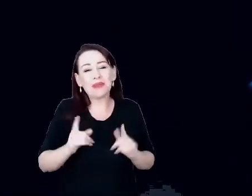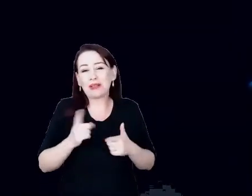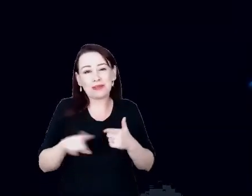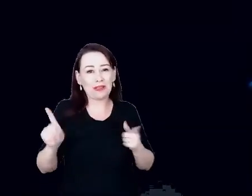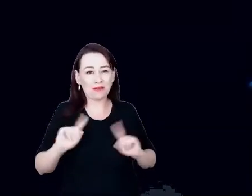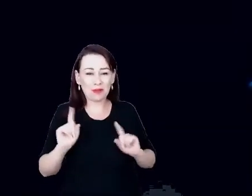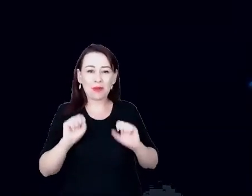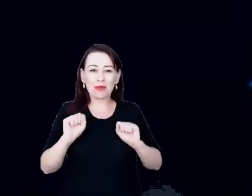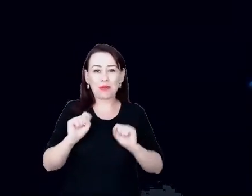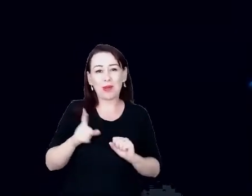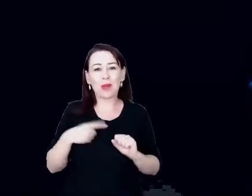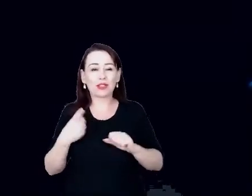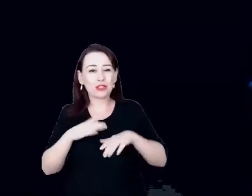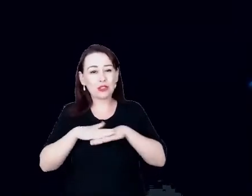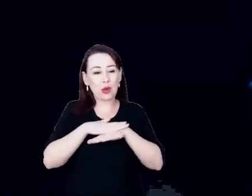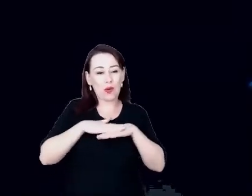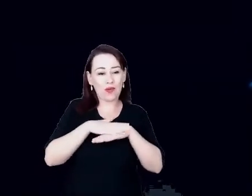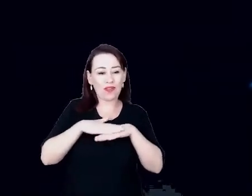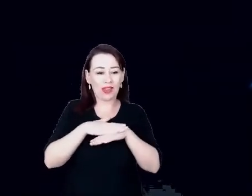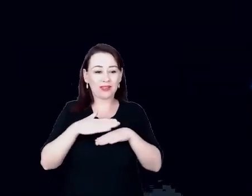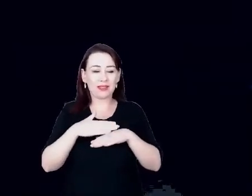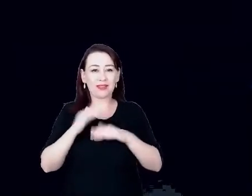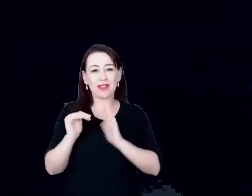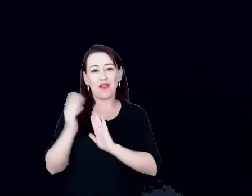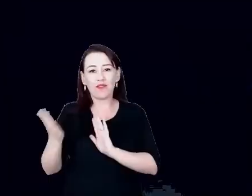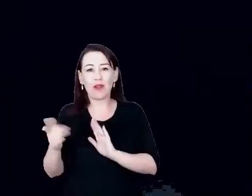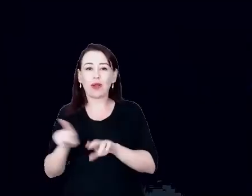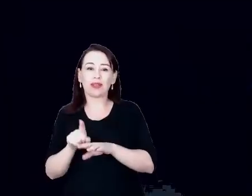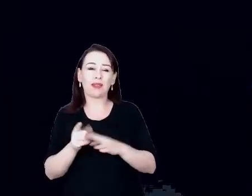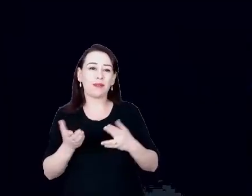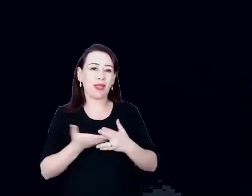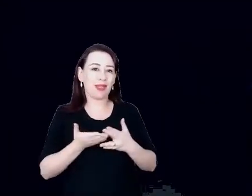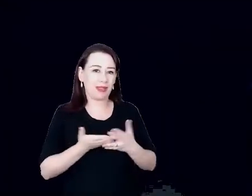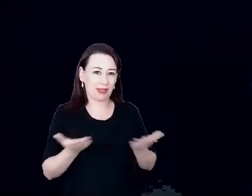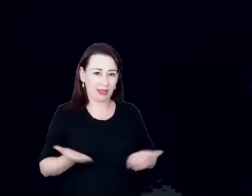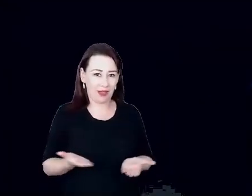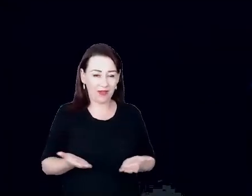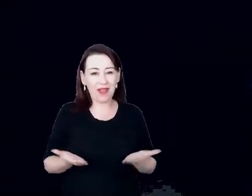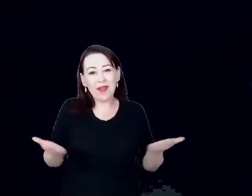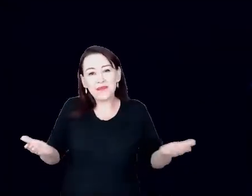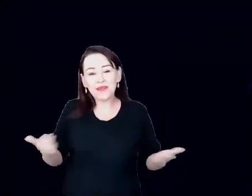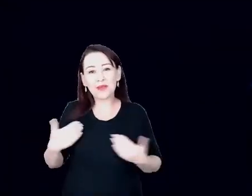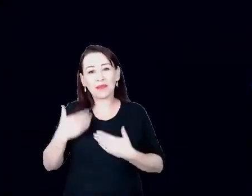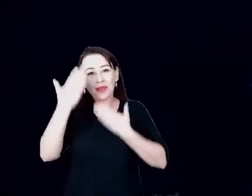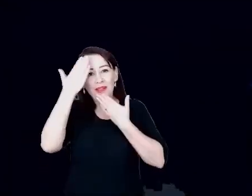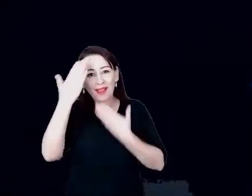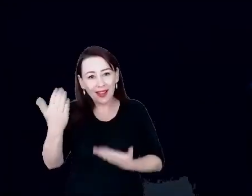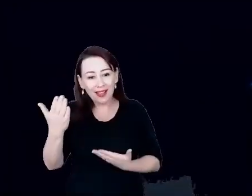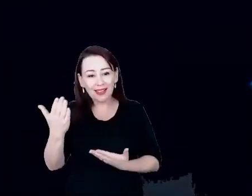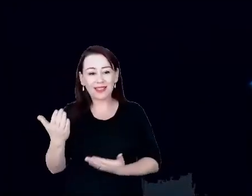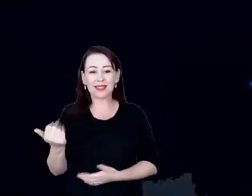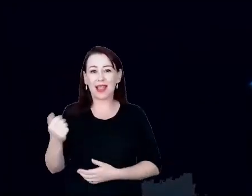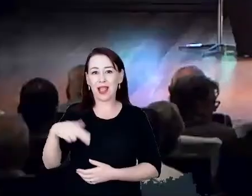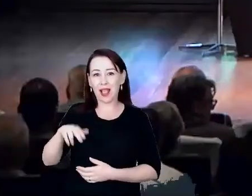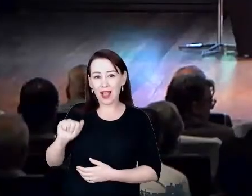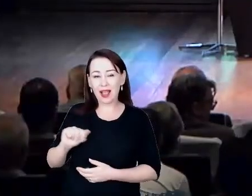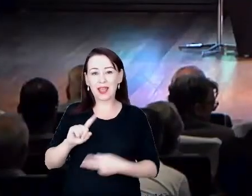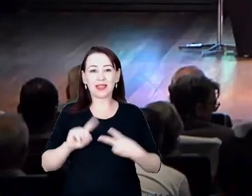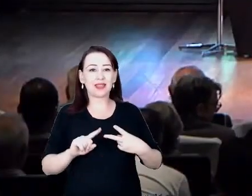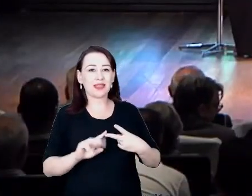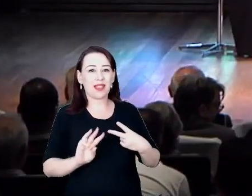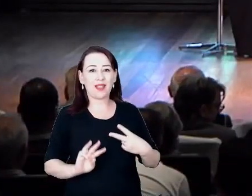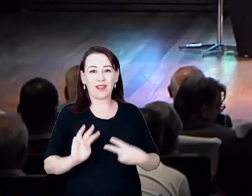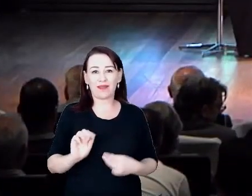conversar ao final, aí, né, durante o intervalo. Agradecer novamente à Ana, ao Wanderson, pelas